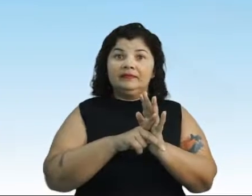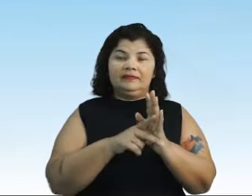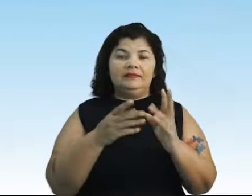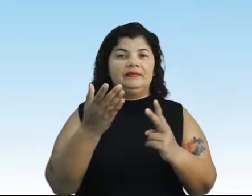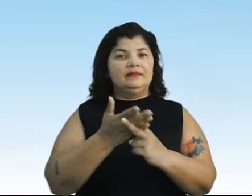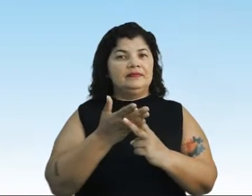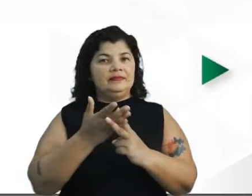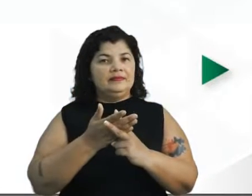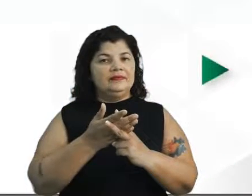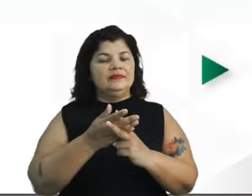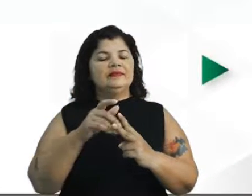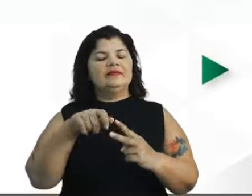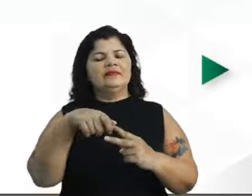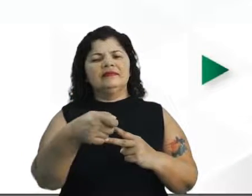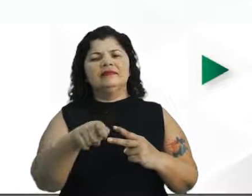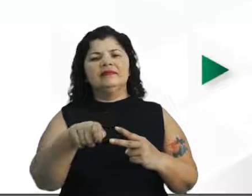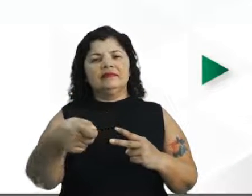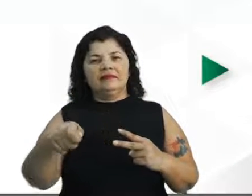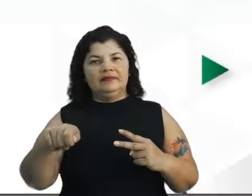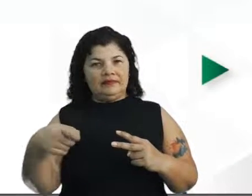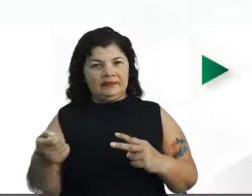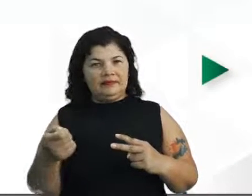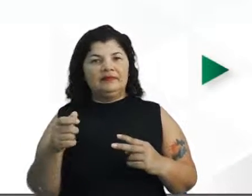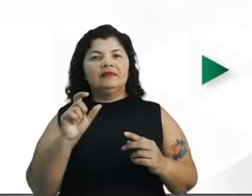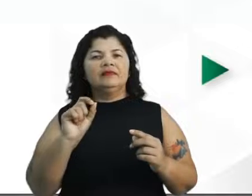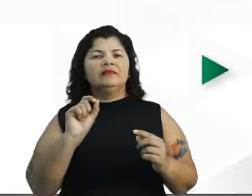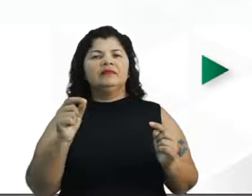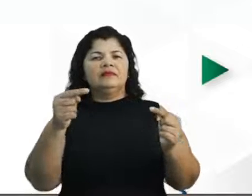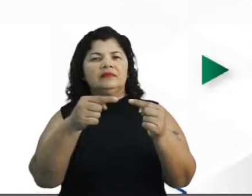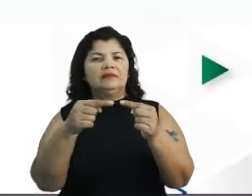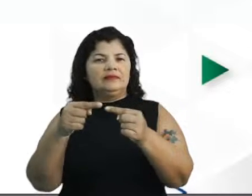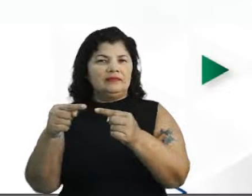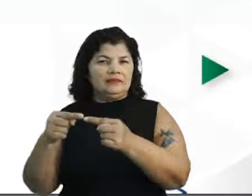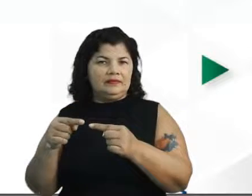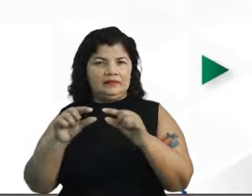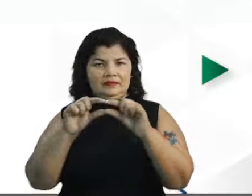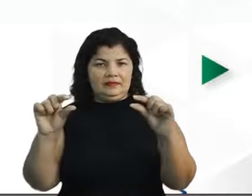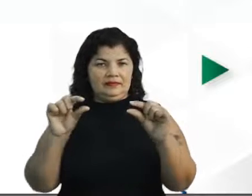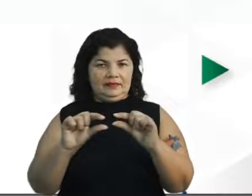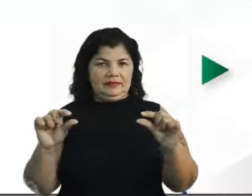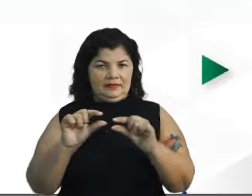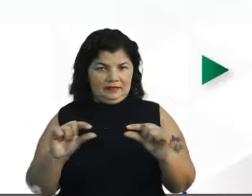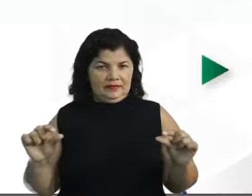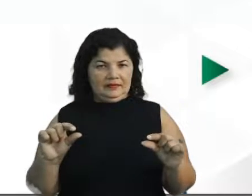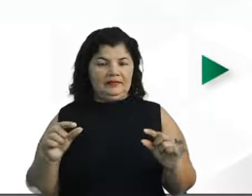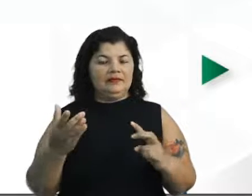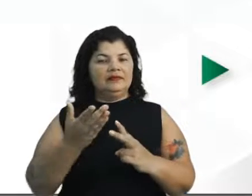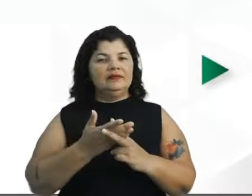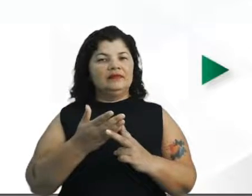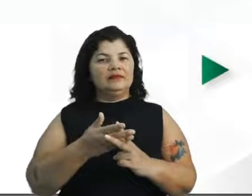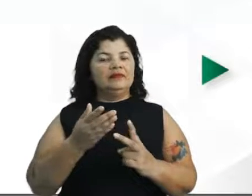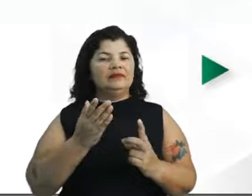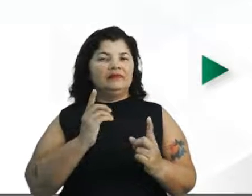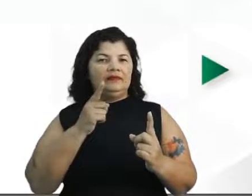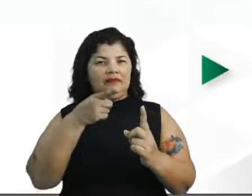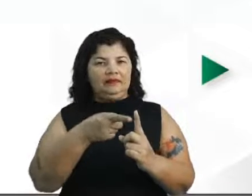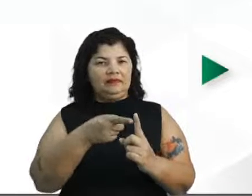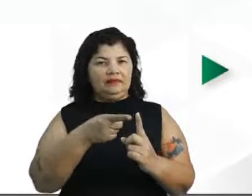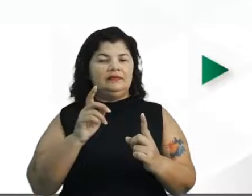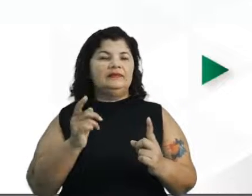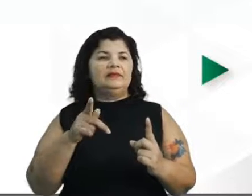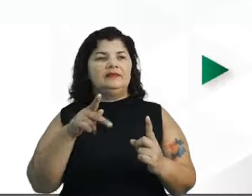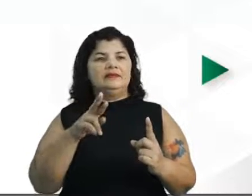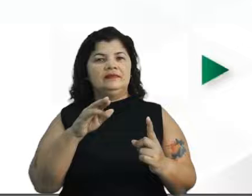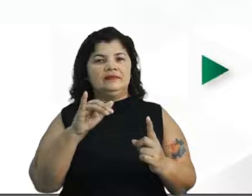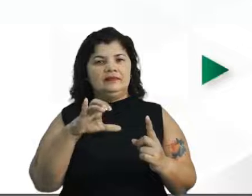dão significado em uma determinada sentença para o verbo principal. No caso, esse verbo